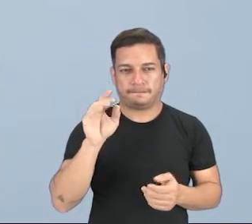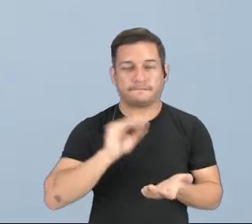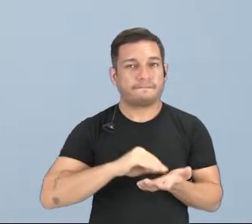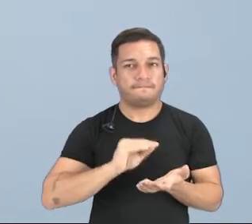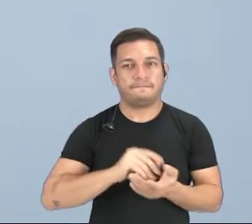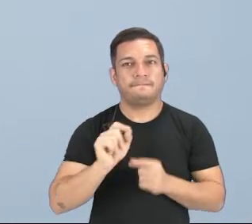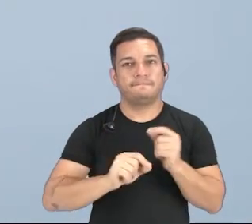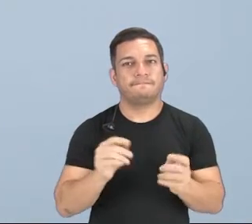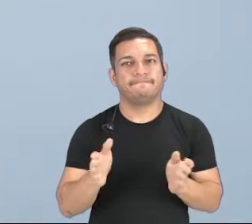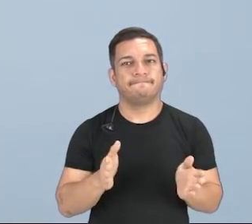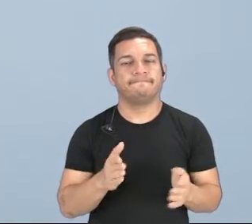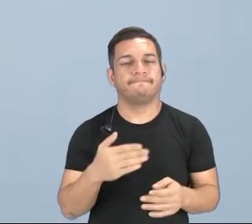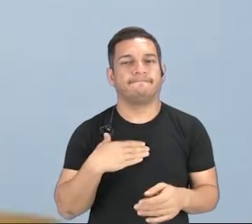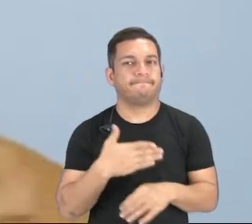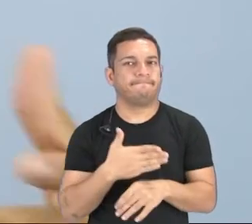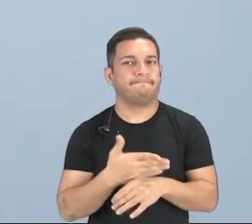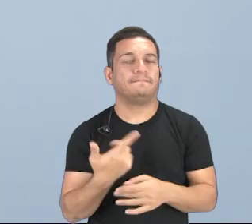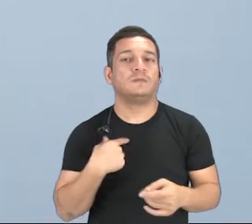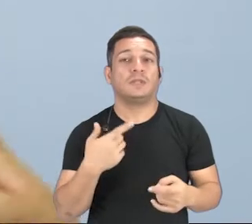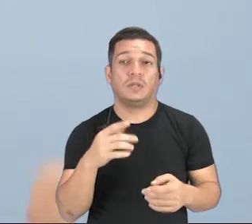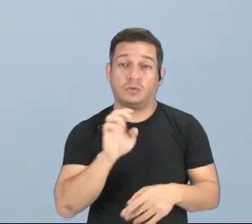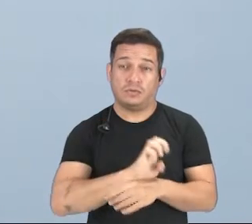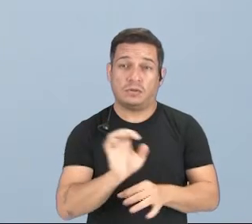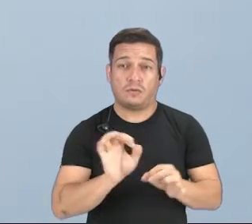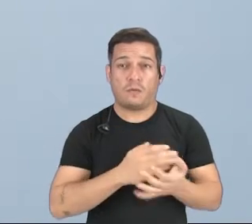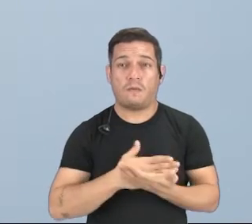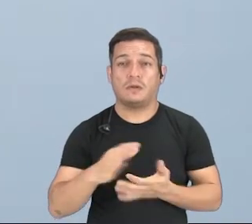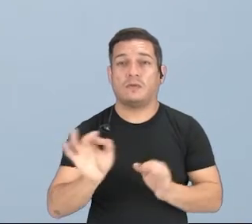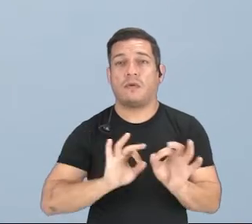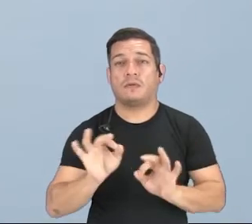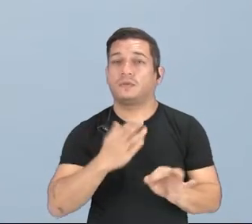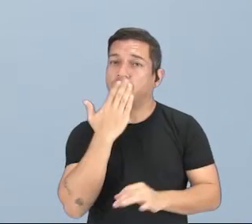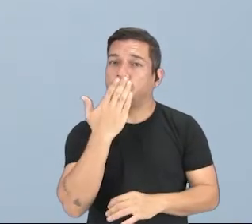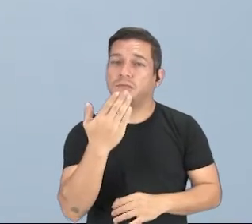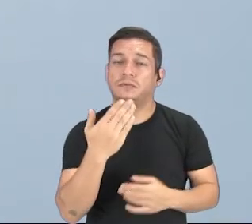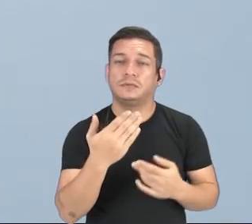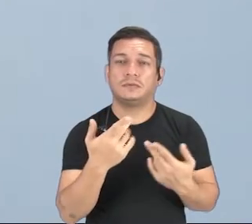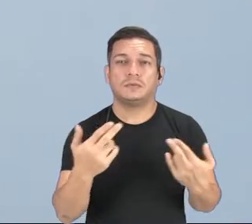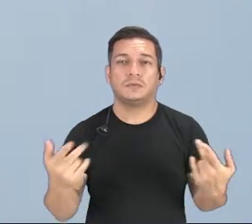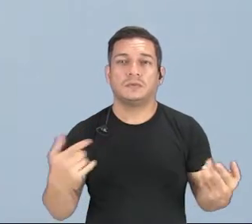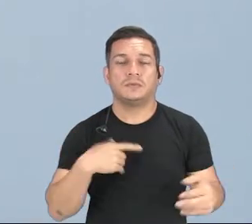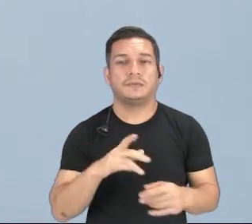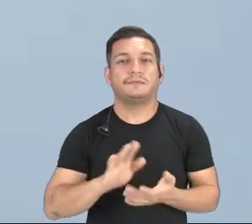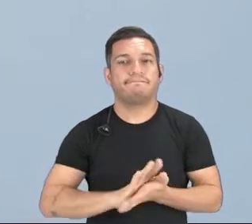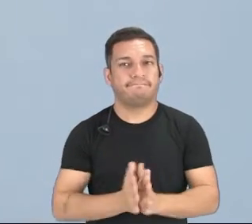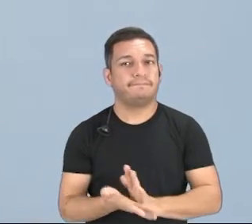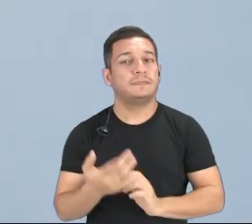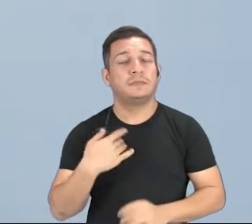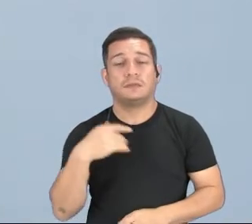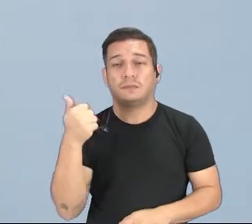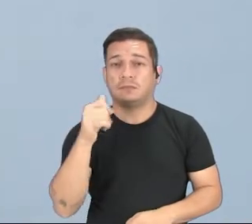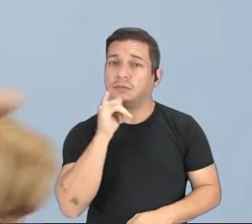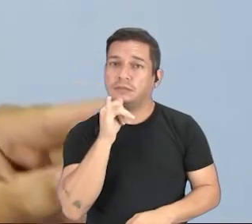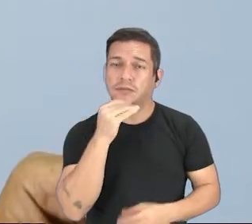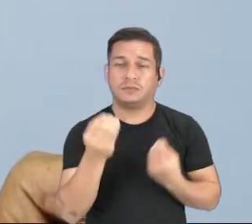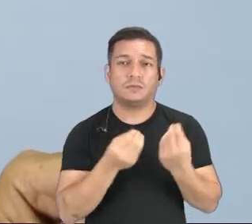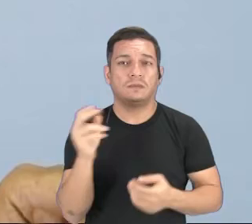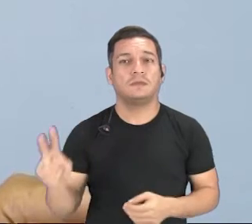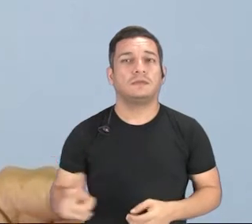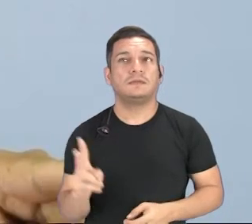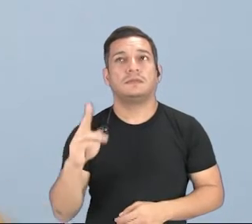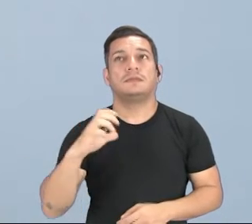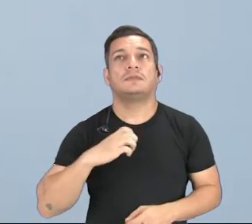acessível que o próprio Estado começou a organizar esse tipo de coisa. Então esse é um primeiro exemplo de como os